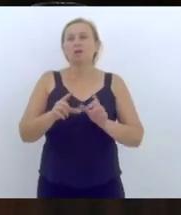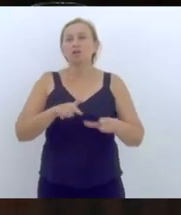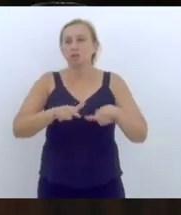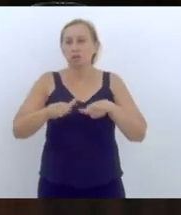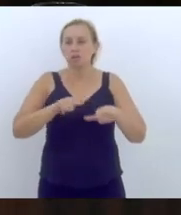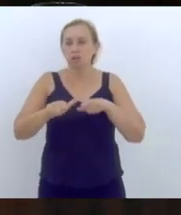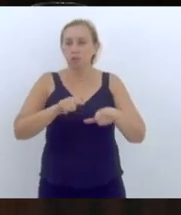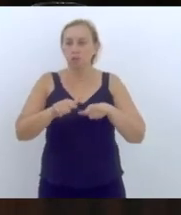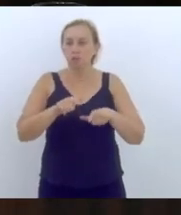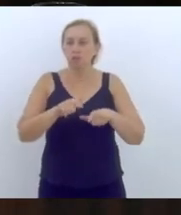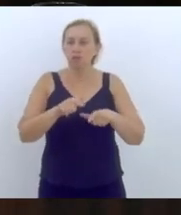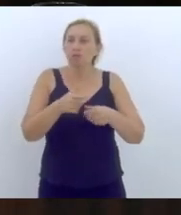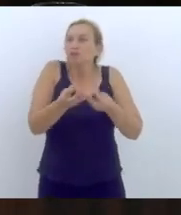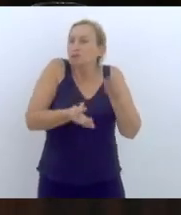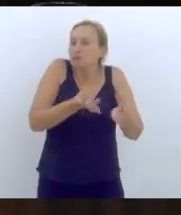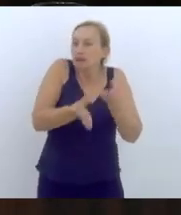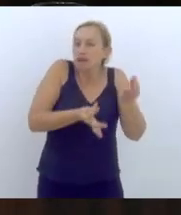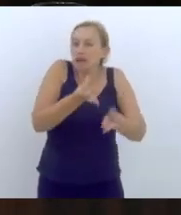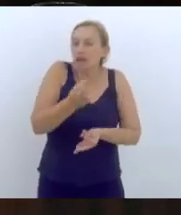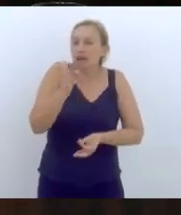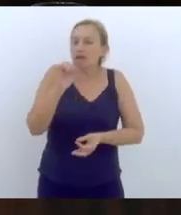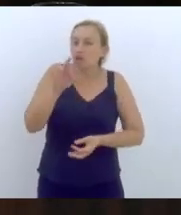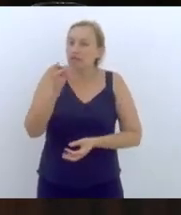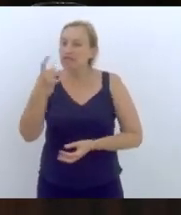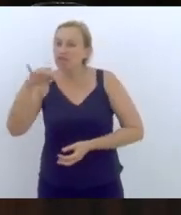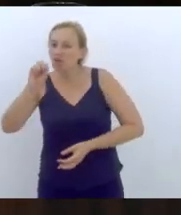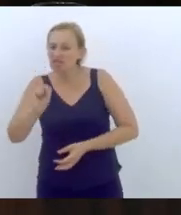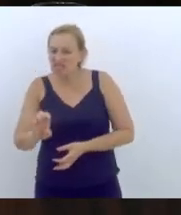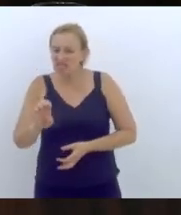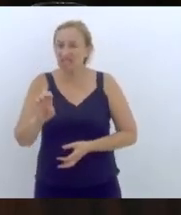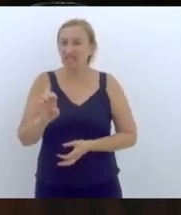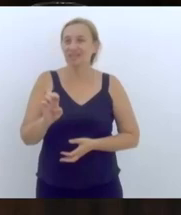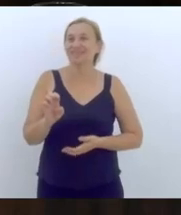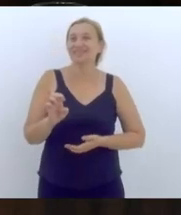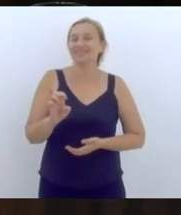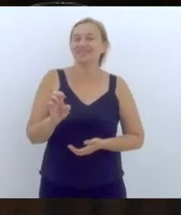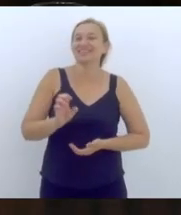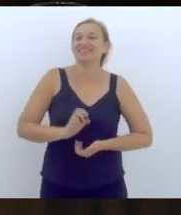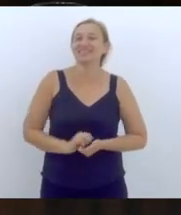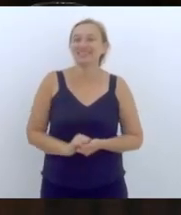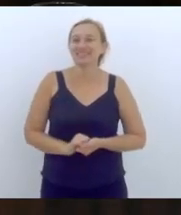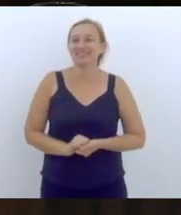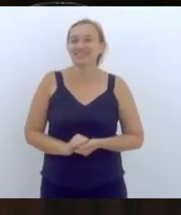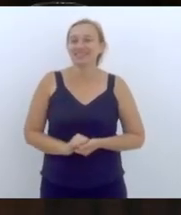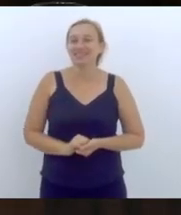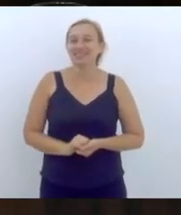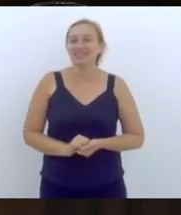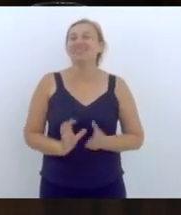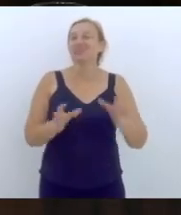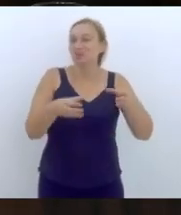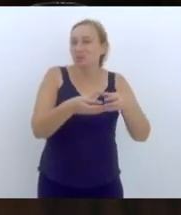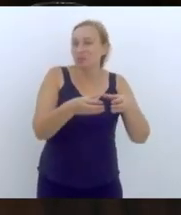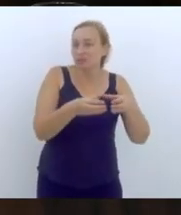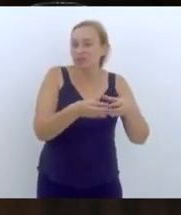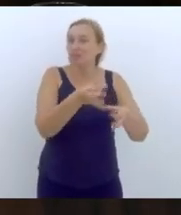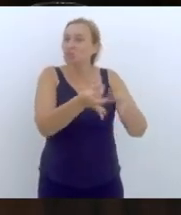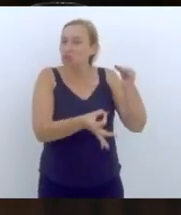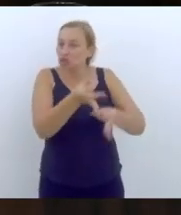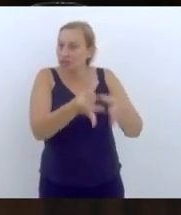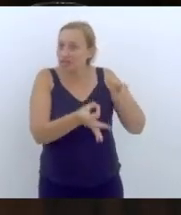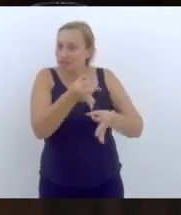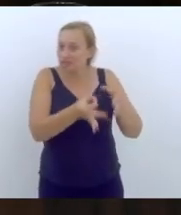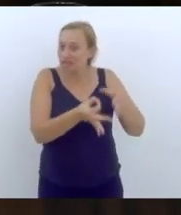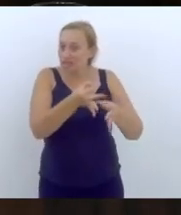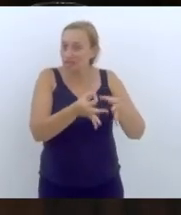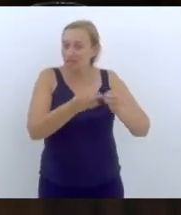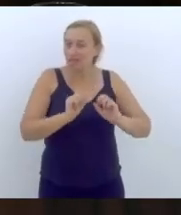atendimento e tratamento da endometriose, na forma que menciona. Pendendo de pareceres das comissões de Constituição e Justiça,